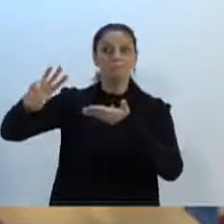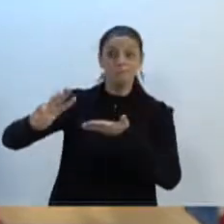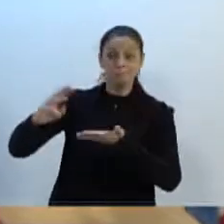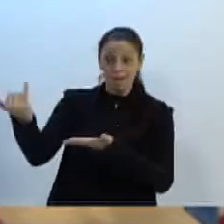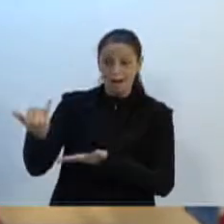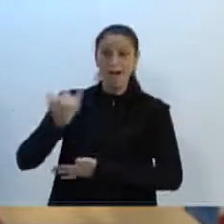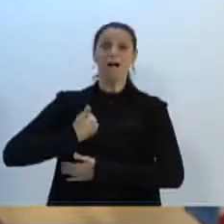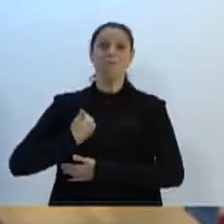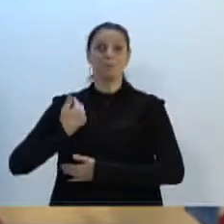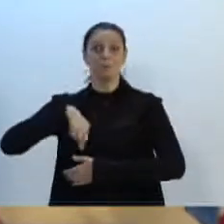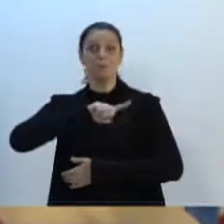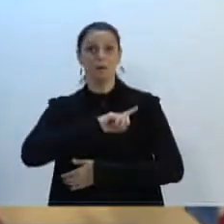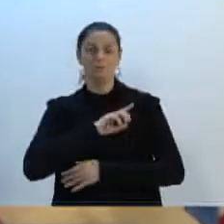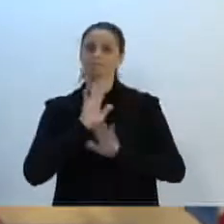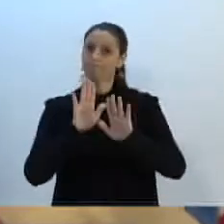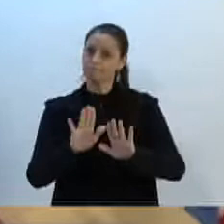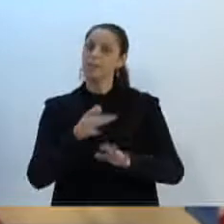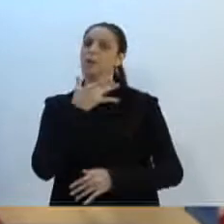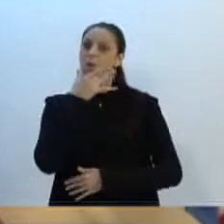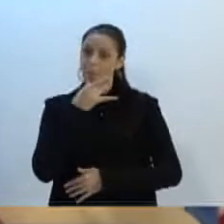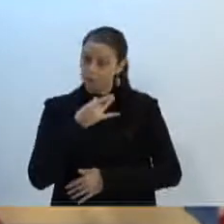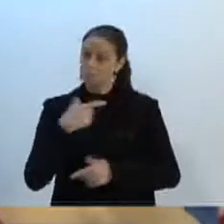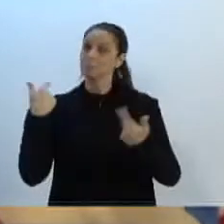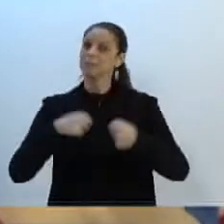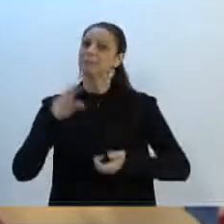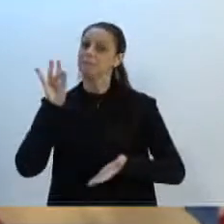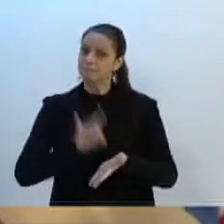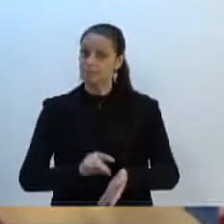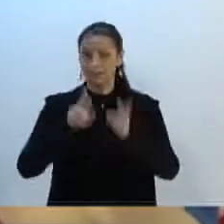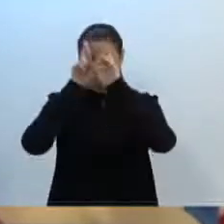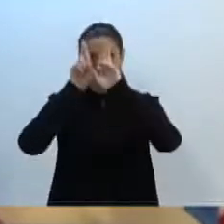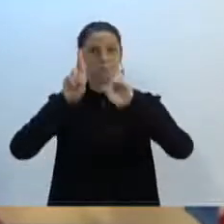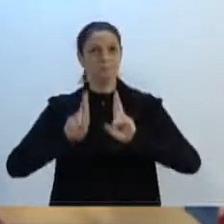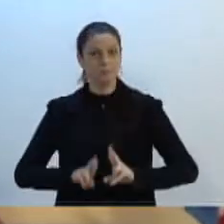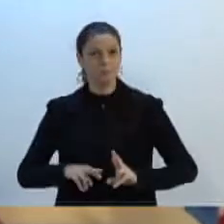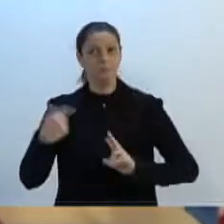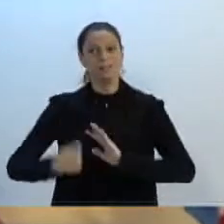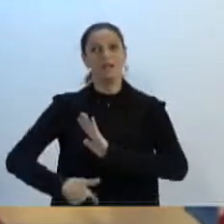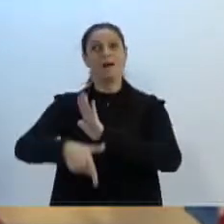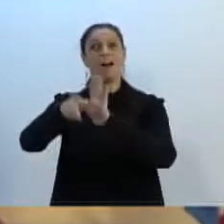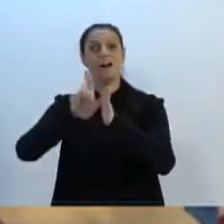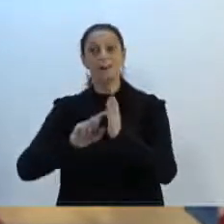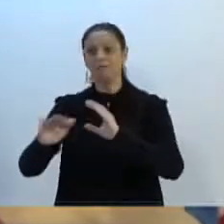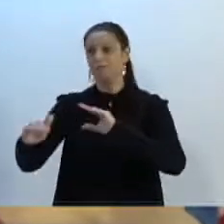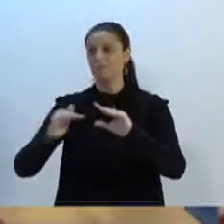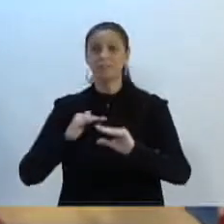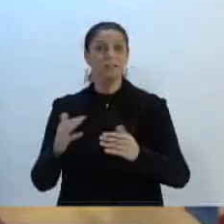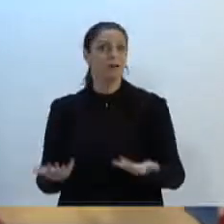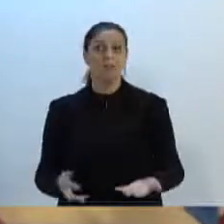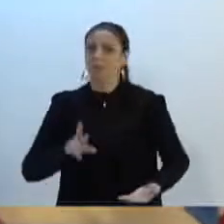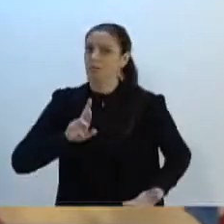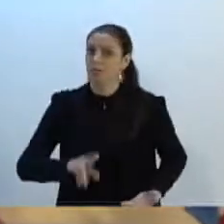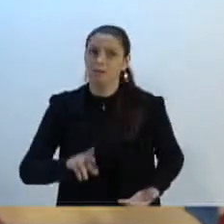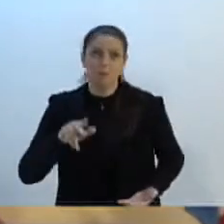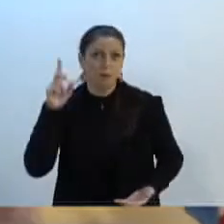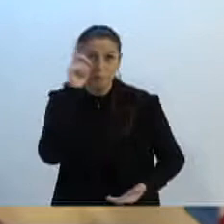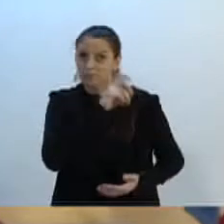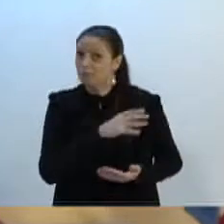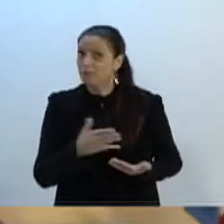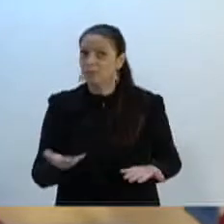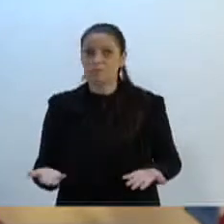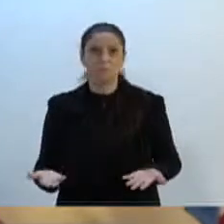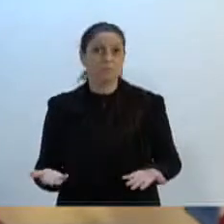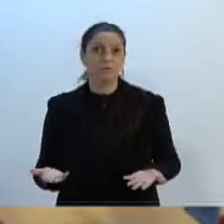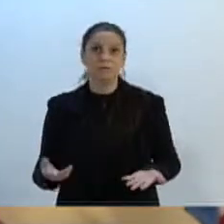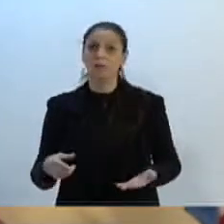gente precisa, sim, ser respeitado, a gente precisa sim ter esses encaminhamentos, e não é nada difícil, uma vez, né, que nós temos sempre aqui a